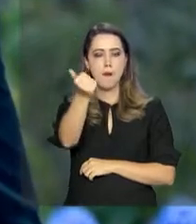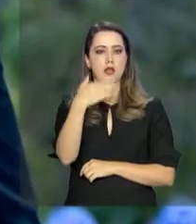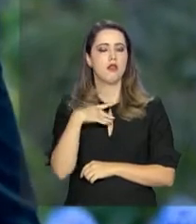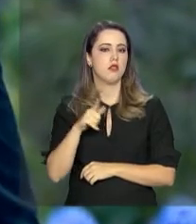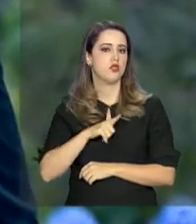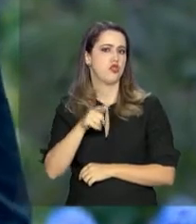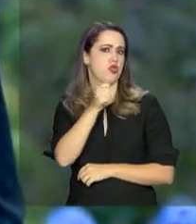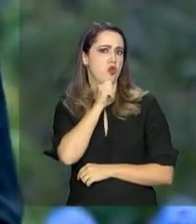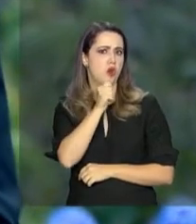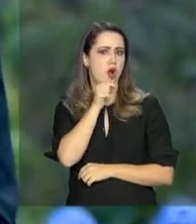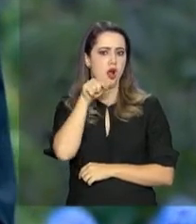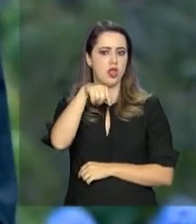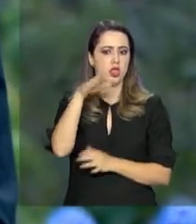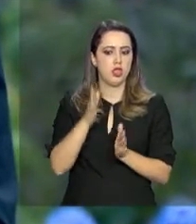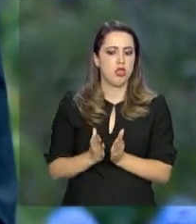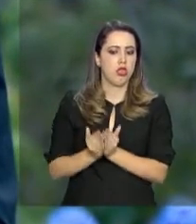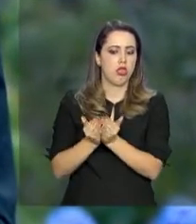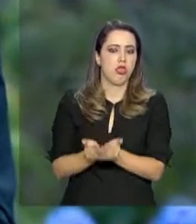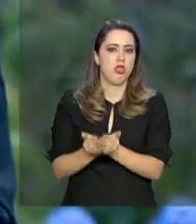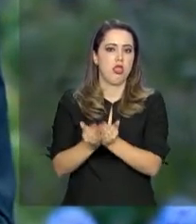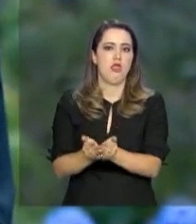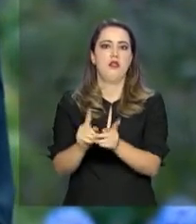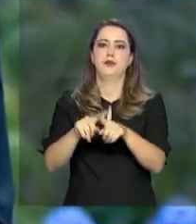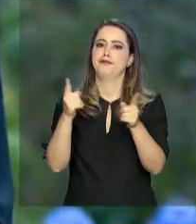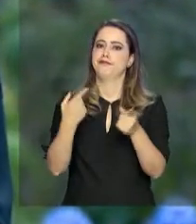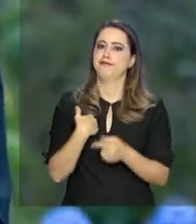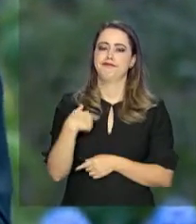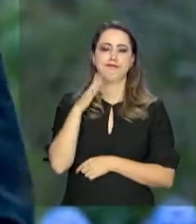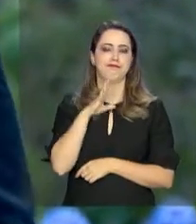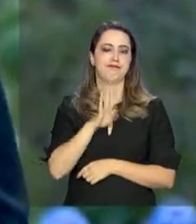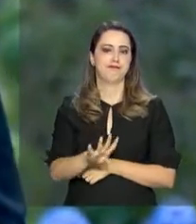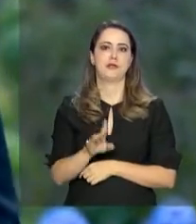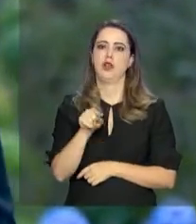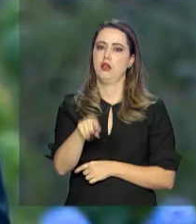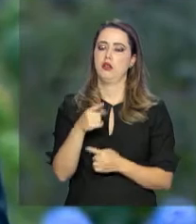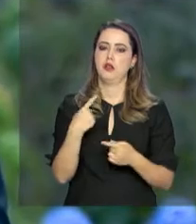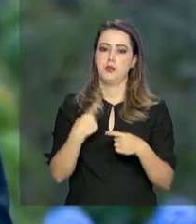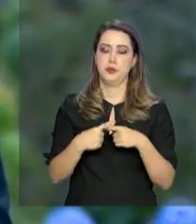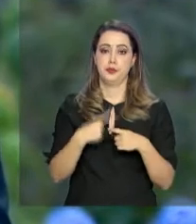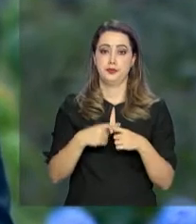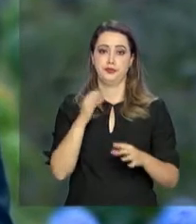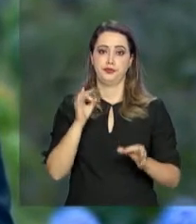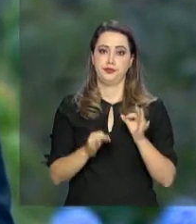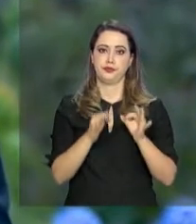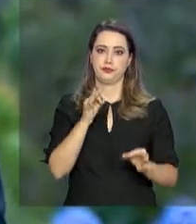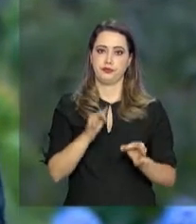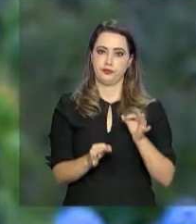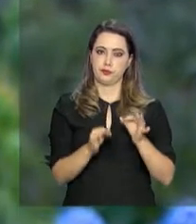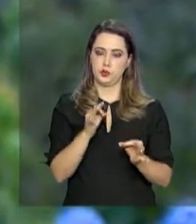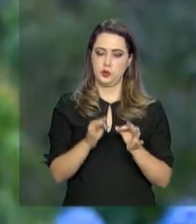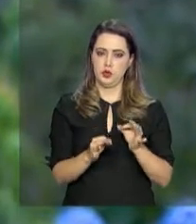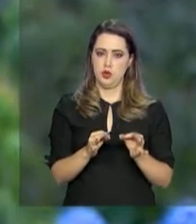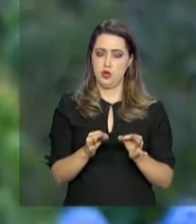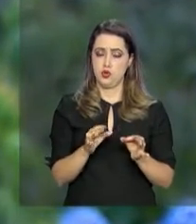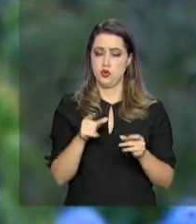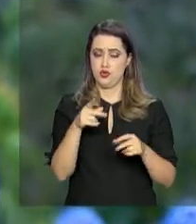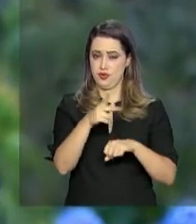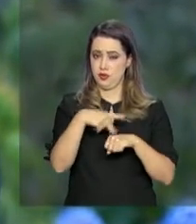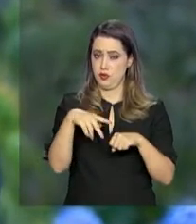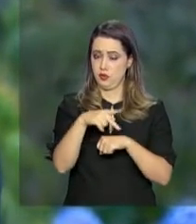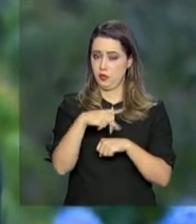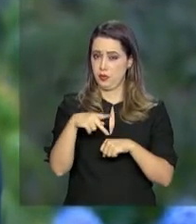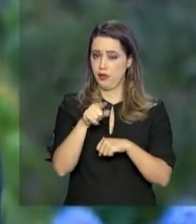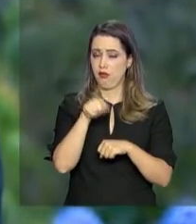droga no barco mas as provas foram desconsideradas pela justiça de cabo verde na viagem ao país africano